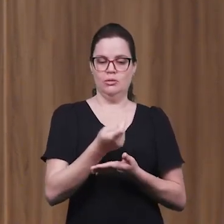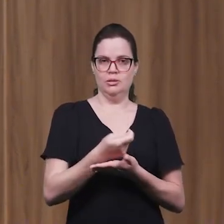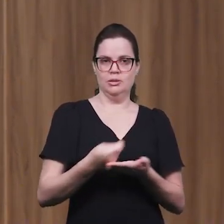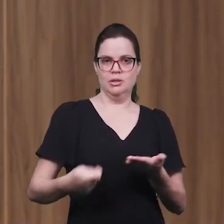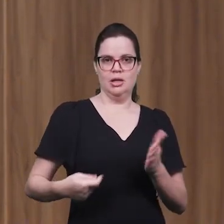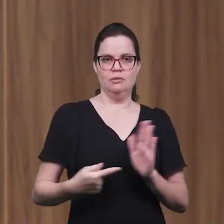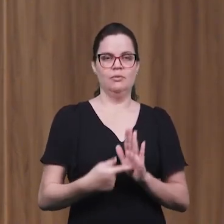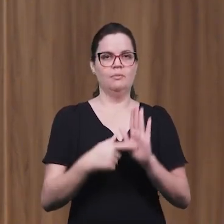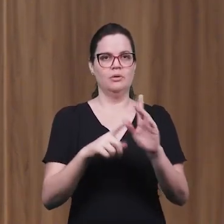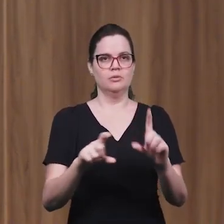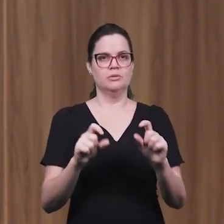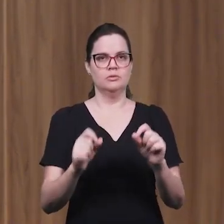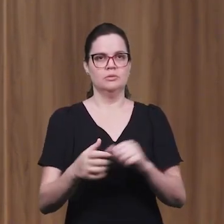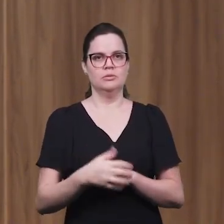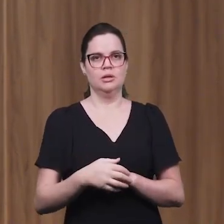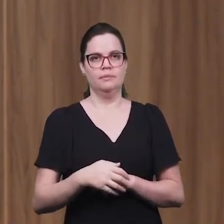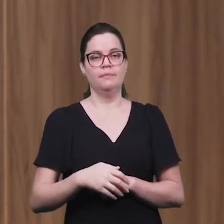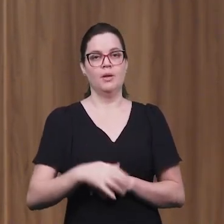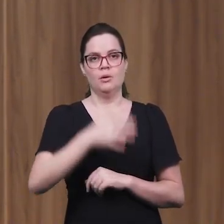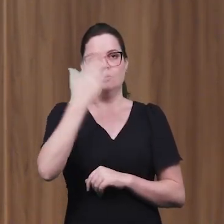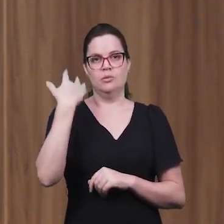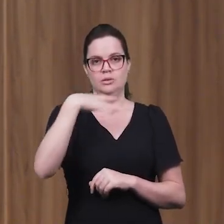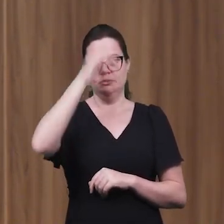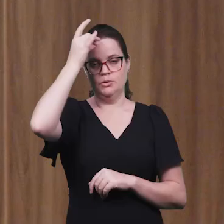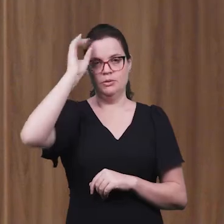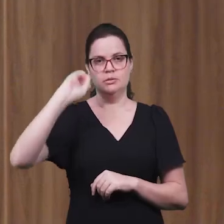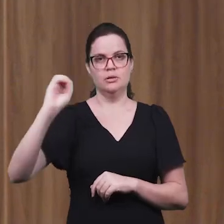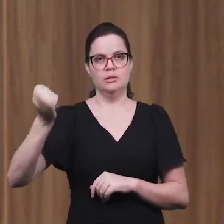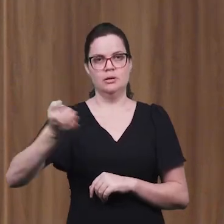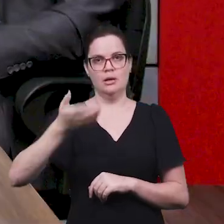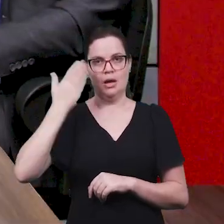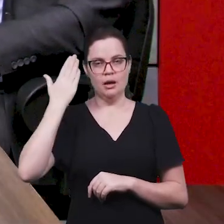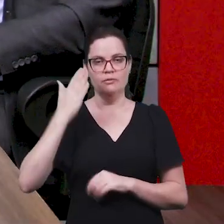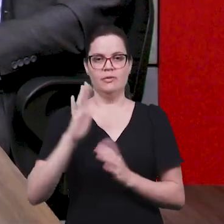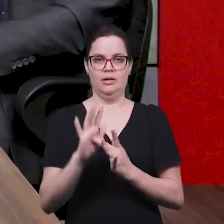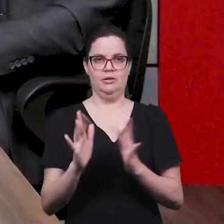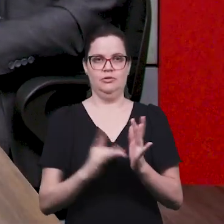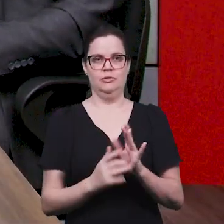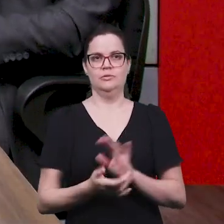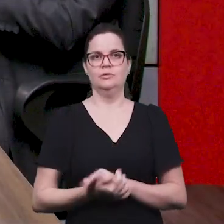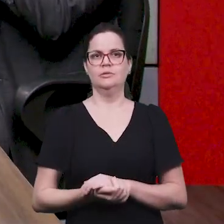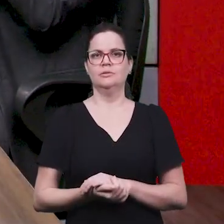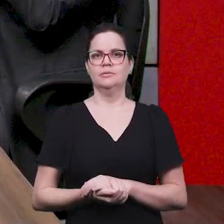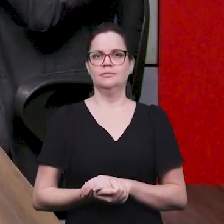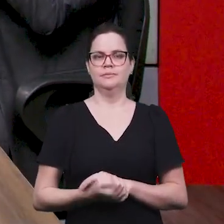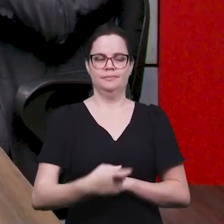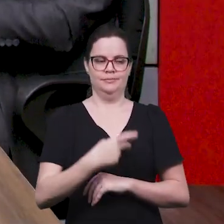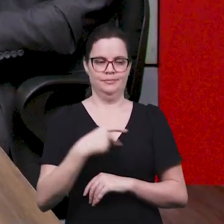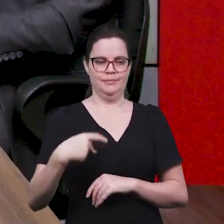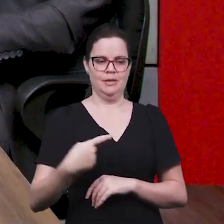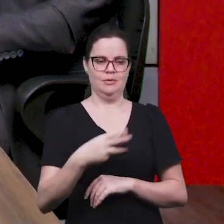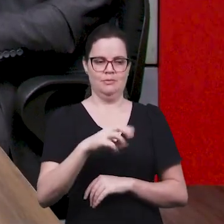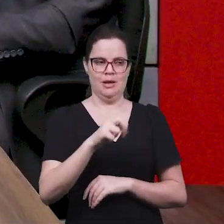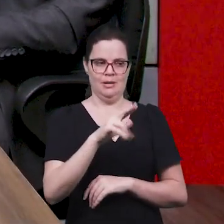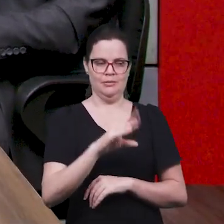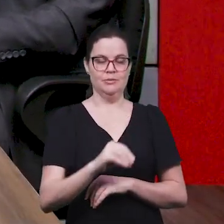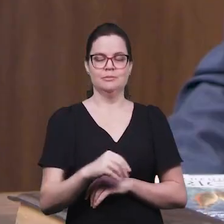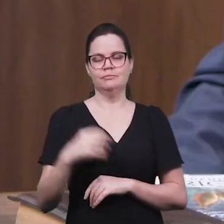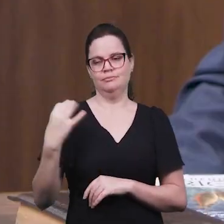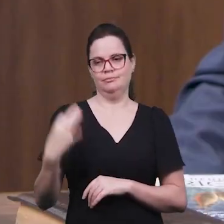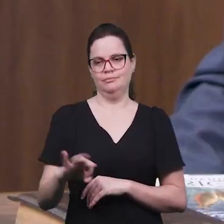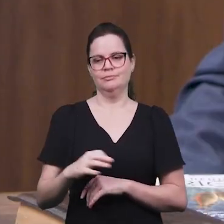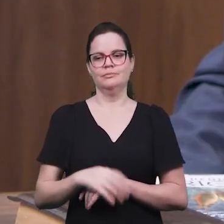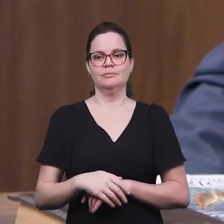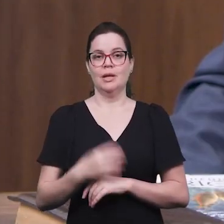é essa: o Espírito Santo é quem revela Jesus. Pastor Marcos? Perfeitamente, pastor Juliano. Se o